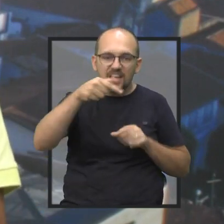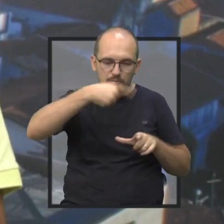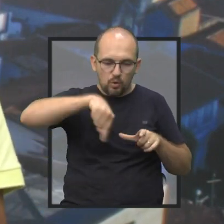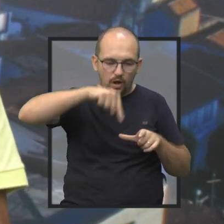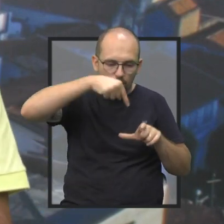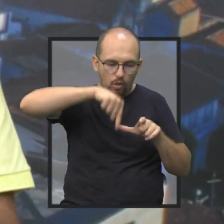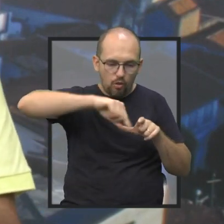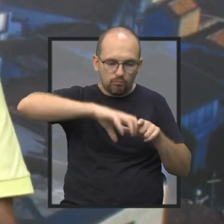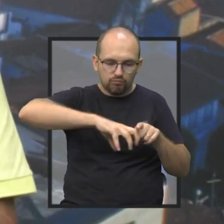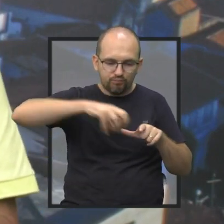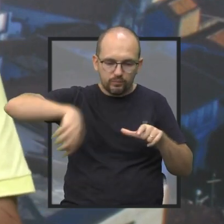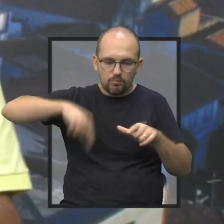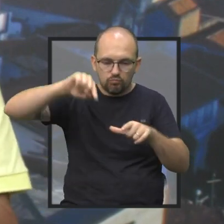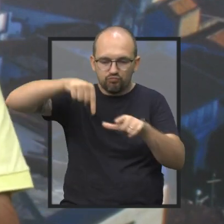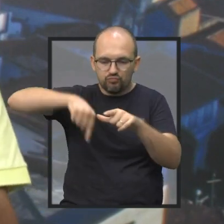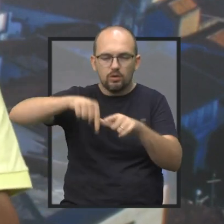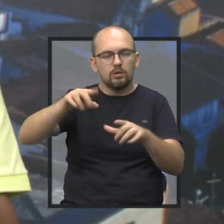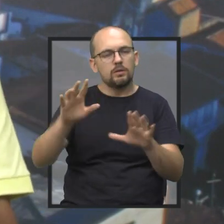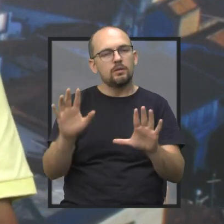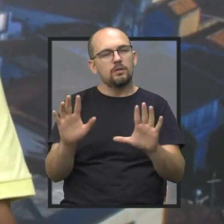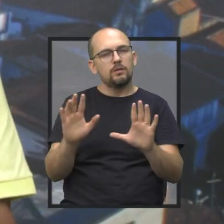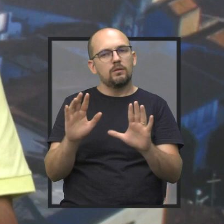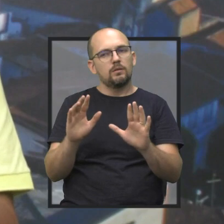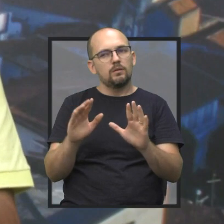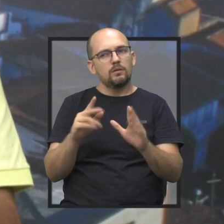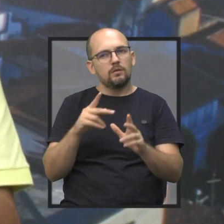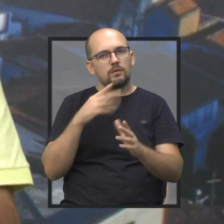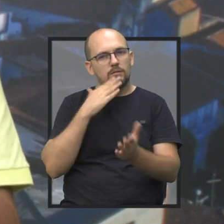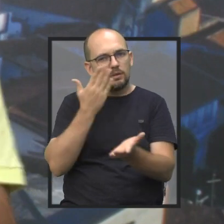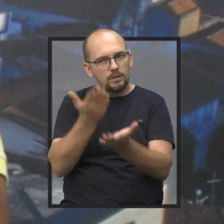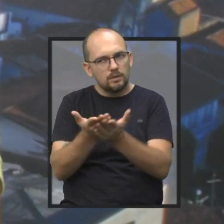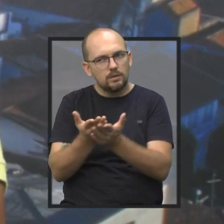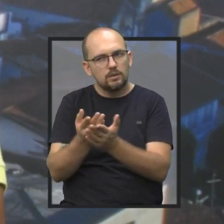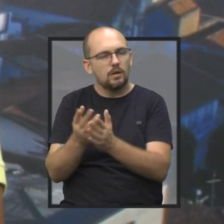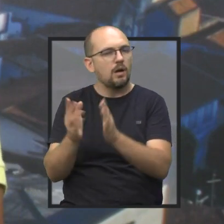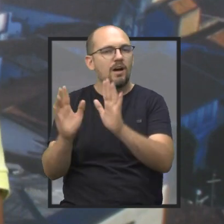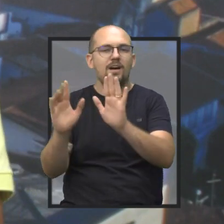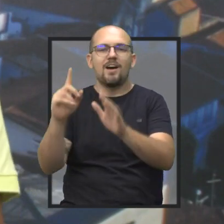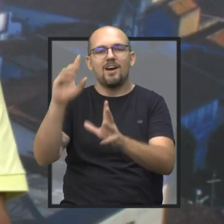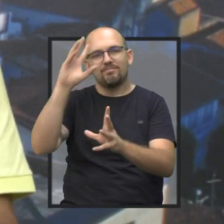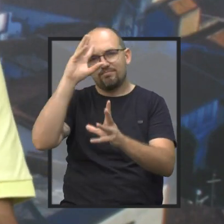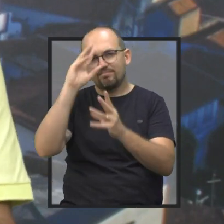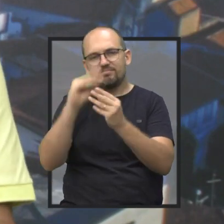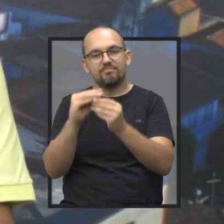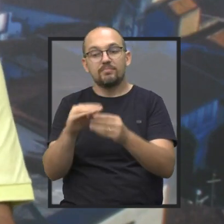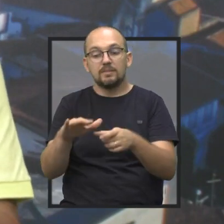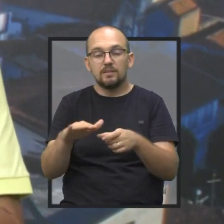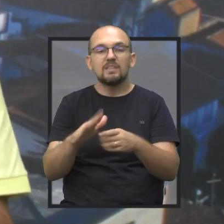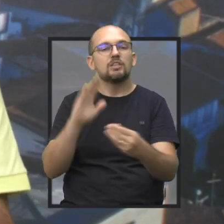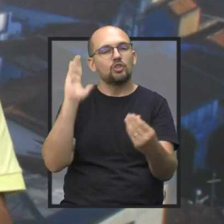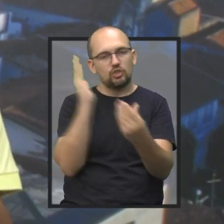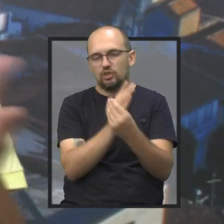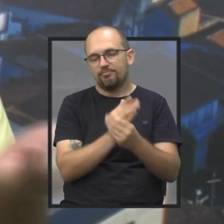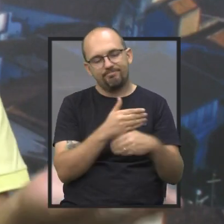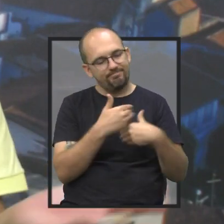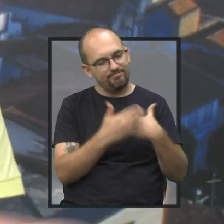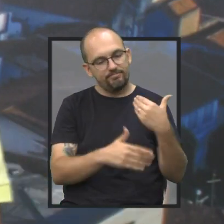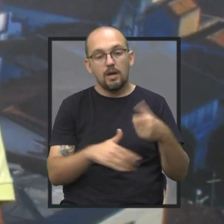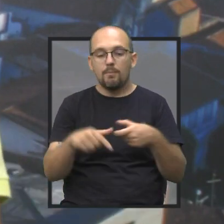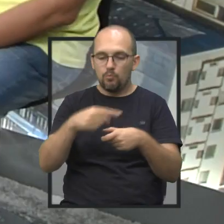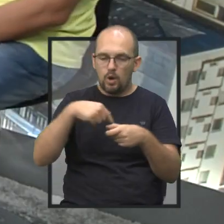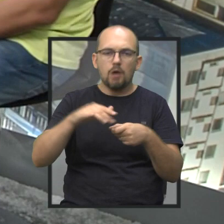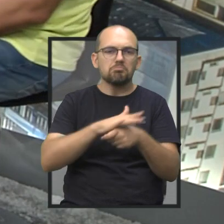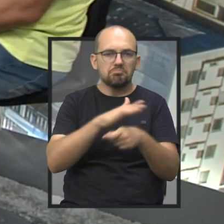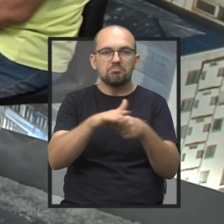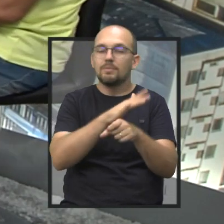Requerimento, fala, briga, não. Agora já vi que justiça. Tampou buraco tudo, mas tem que